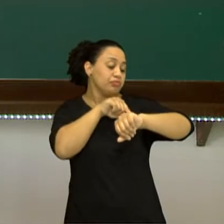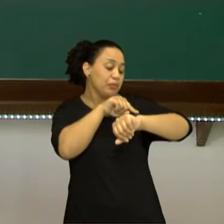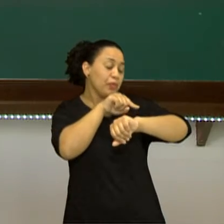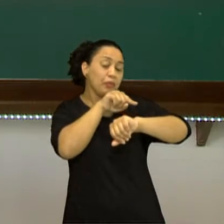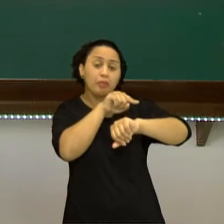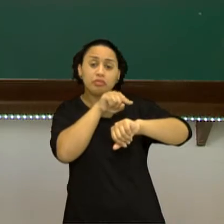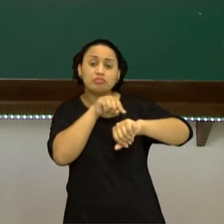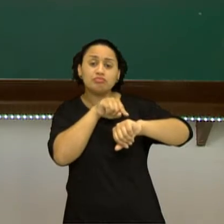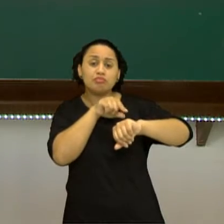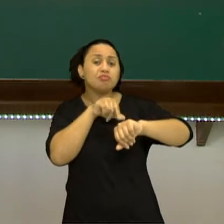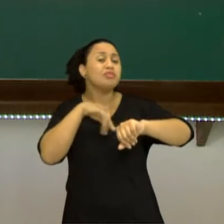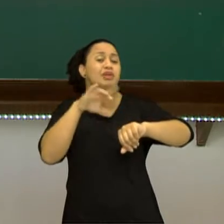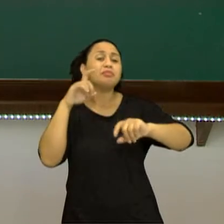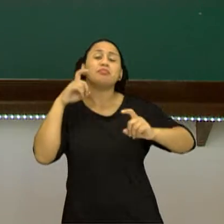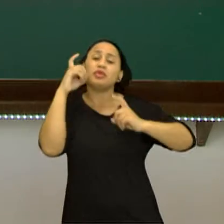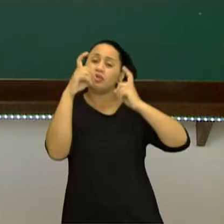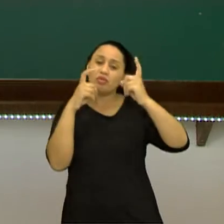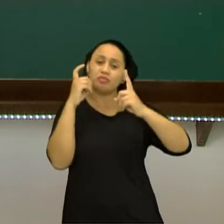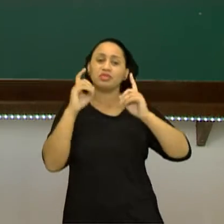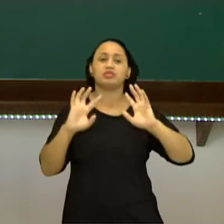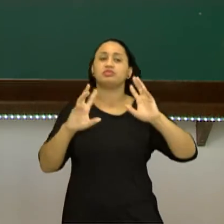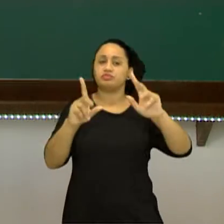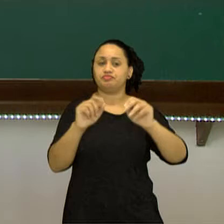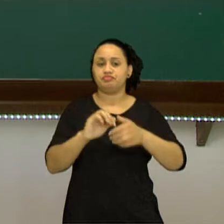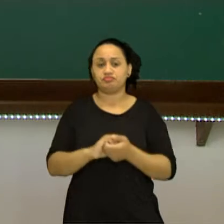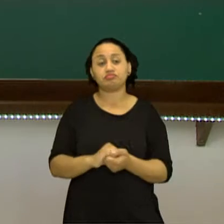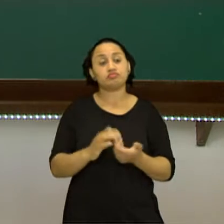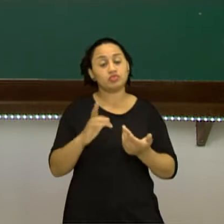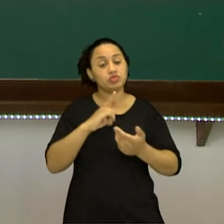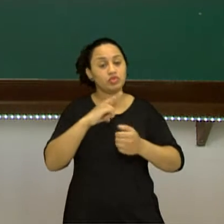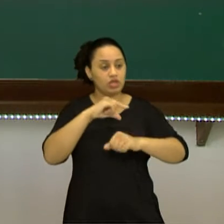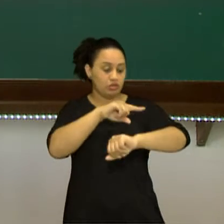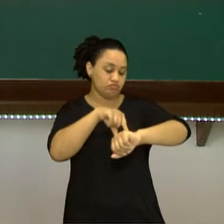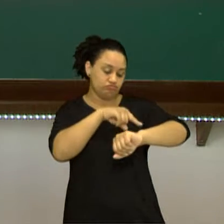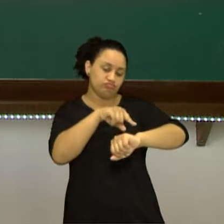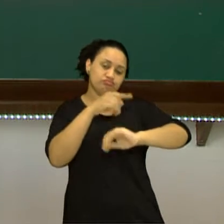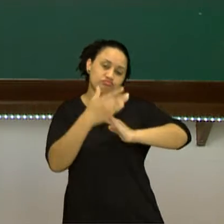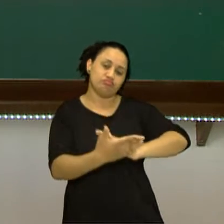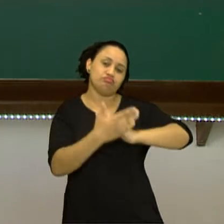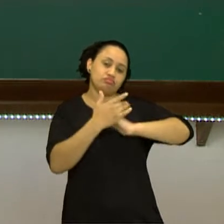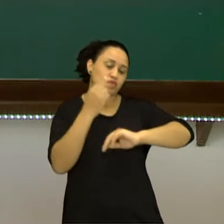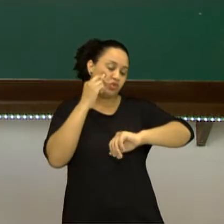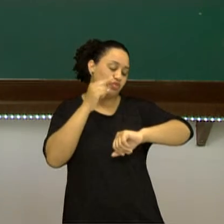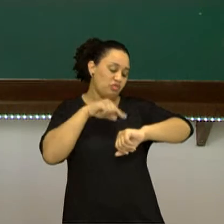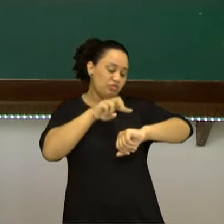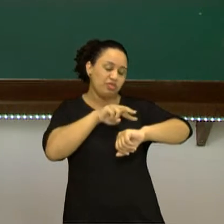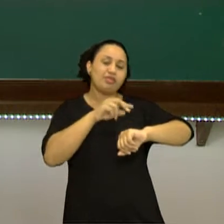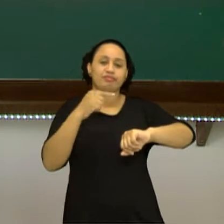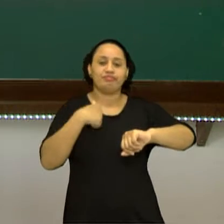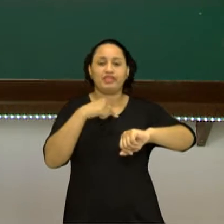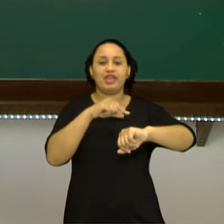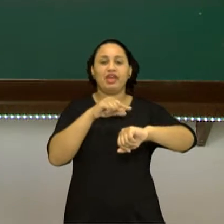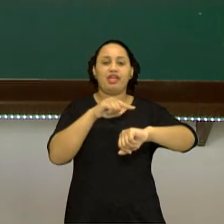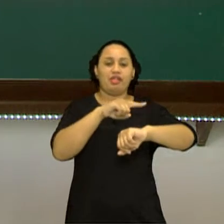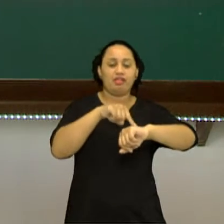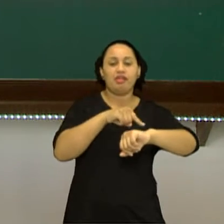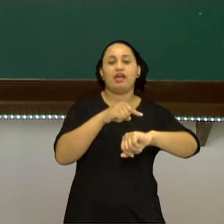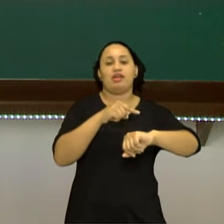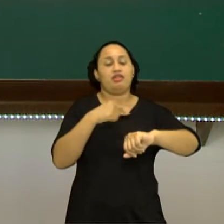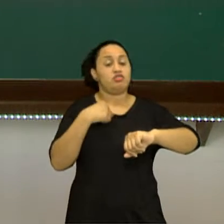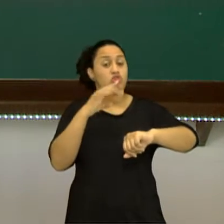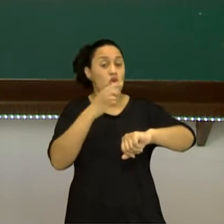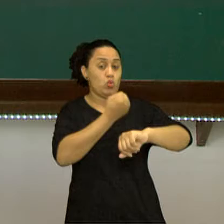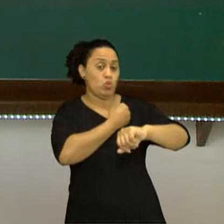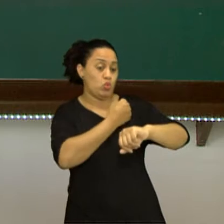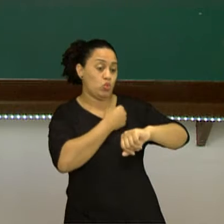humanidade, né? Então nós temos hoje o relógio que nos ajuda a contar o tempo, né? Relógio digital, relógio cronológico, mas essa